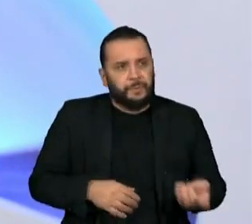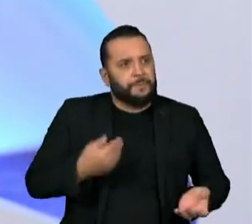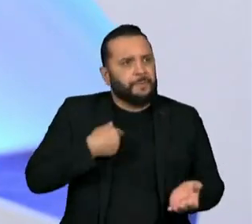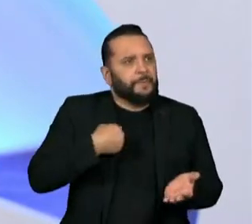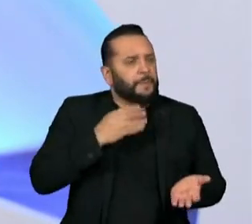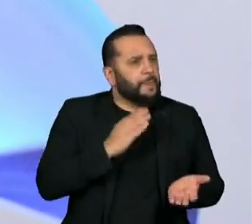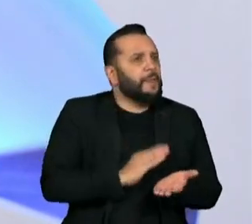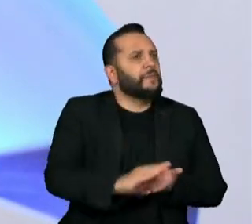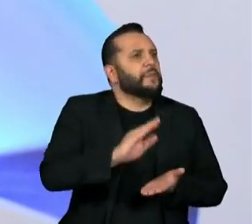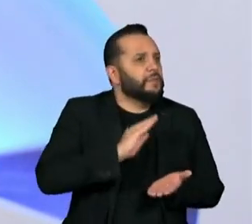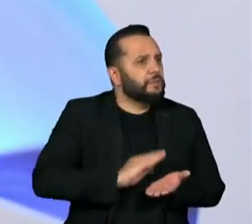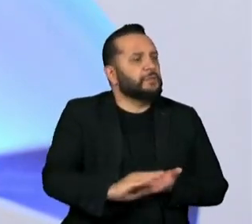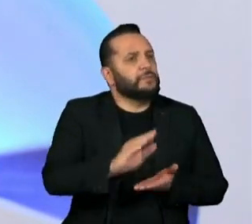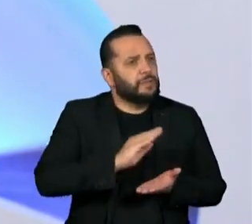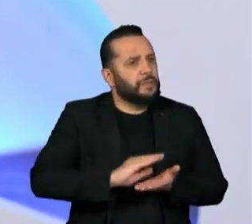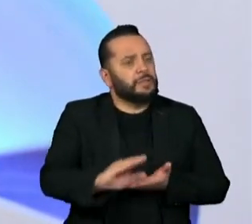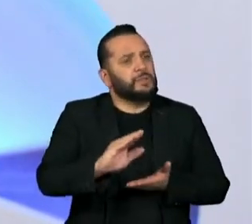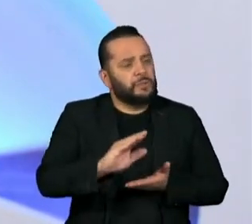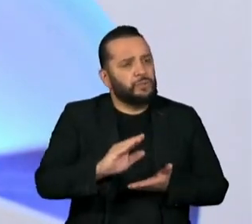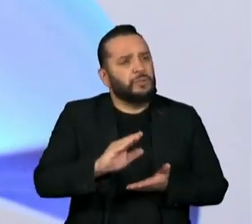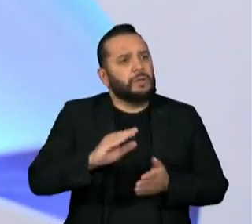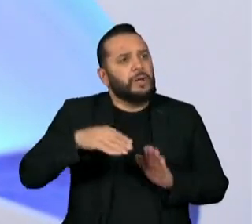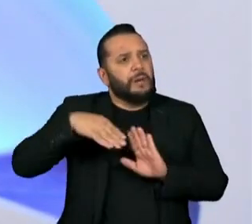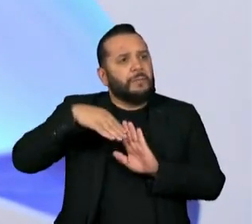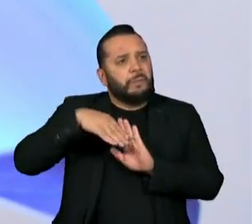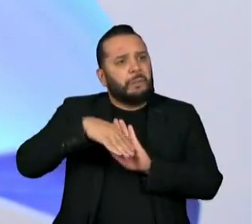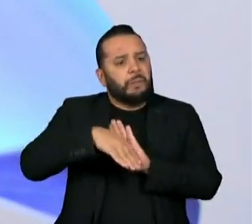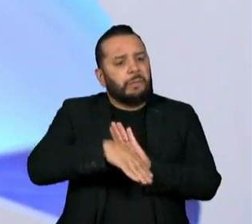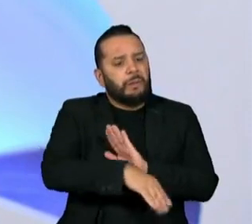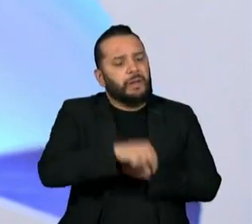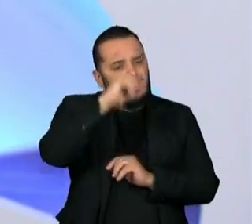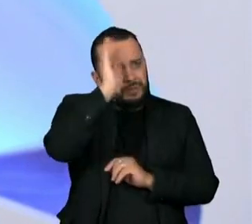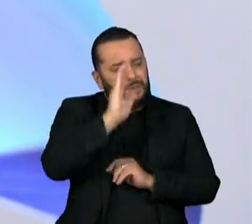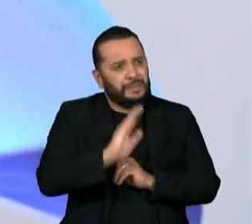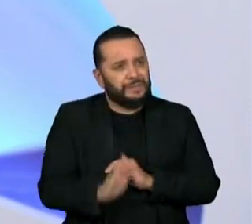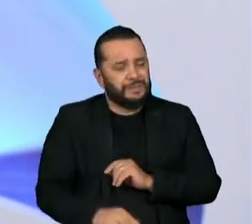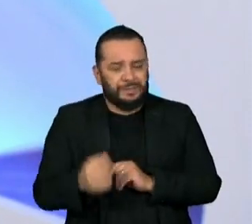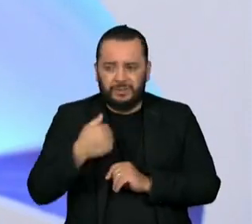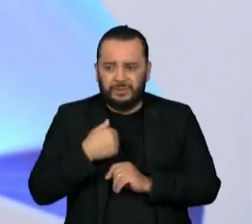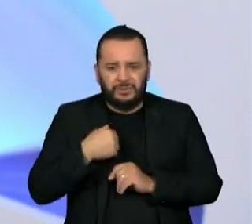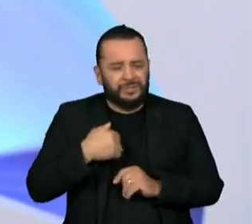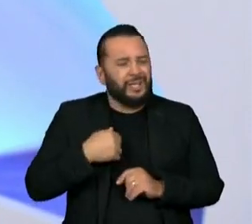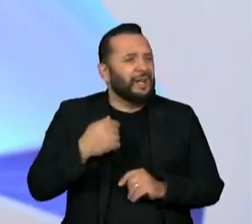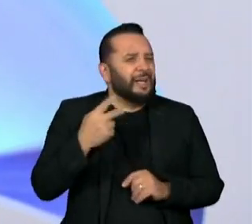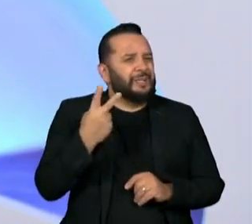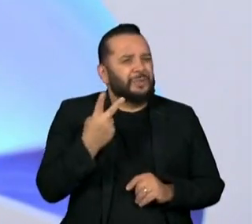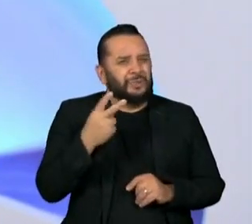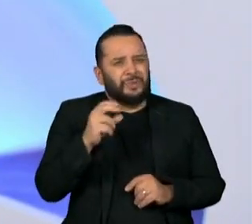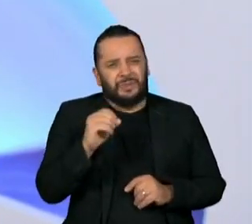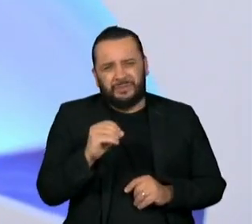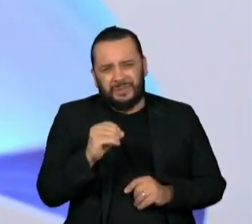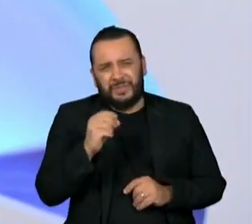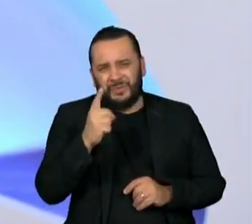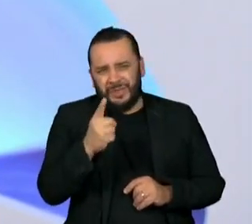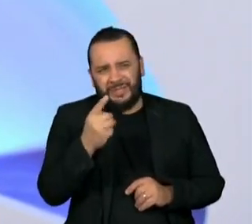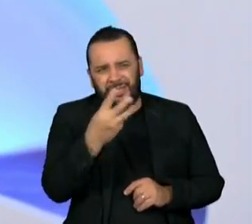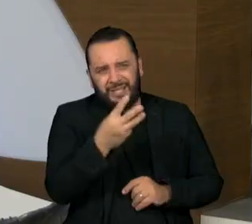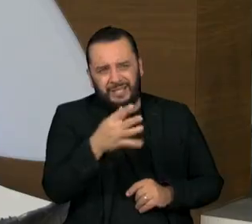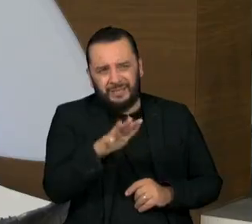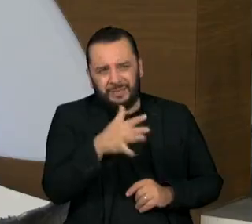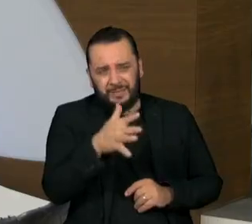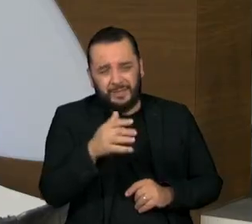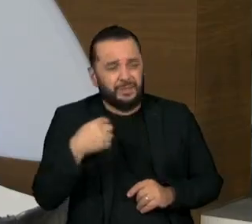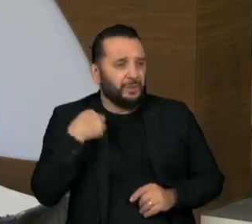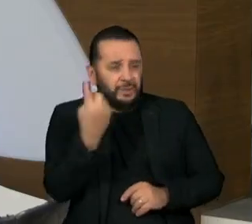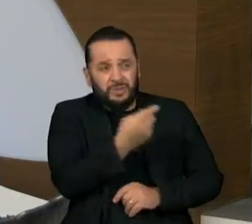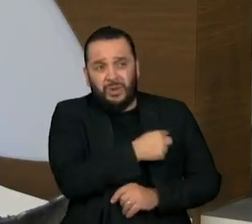investimento começou a declinar no Brasil e no quarto no terceiro trimestre de 2013 mostra a recessão começou a ele